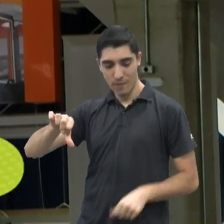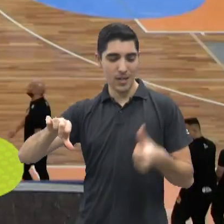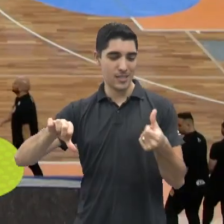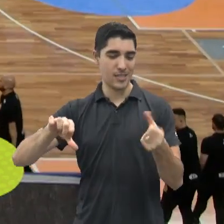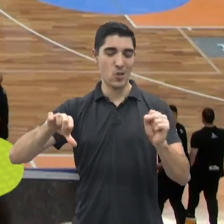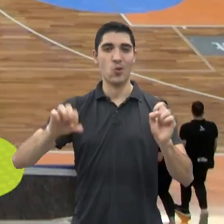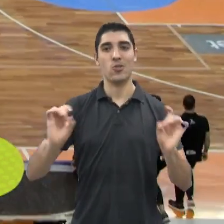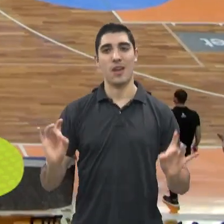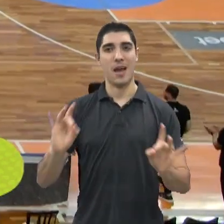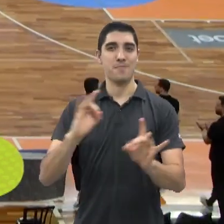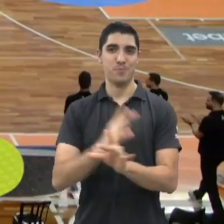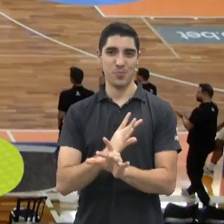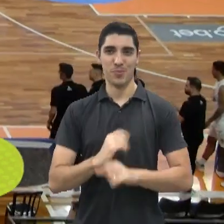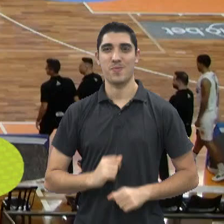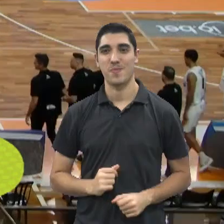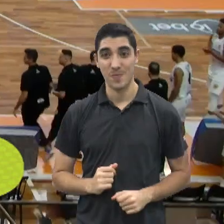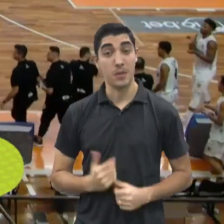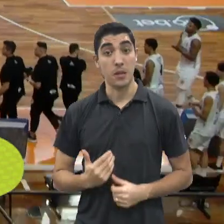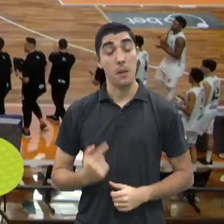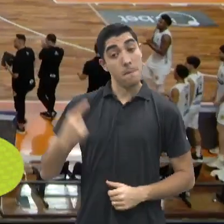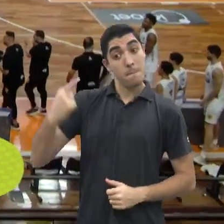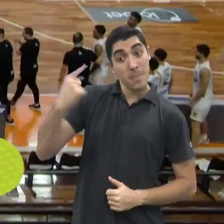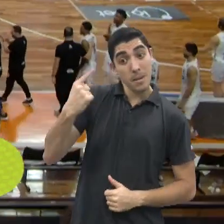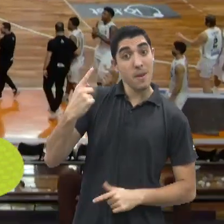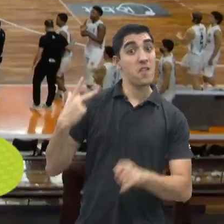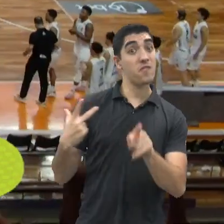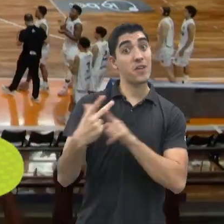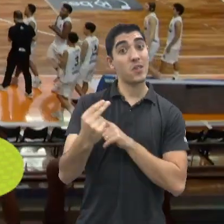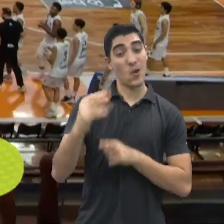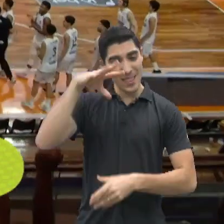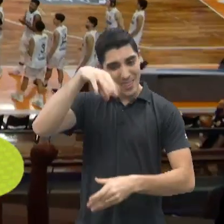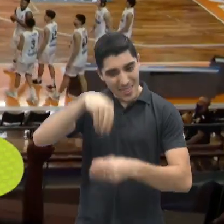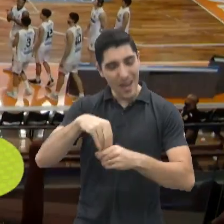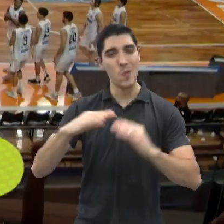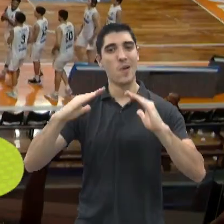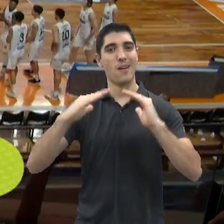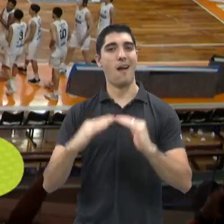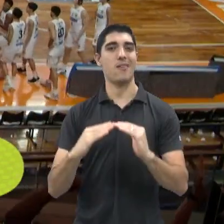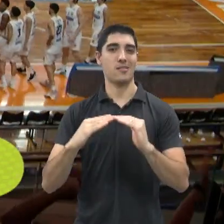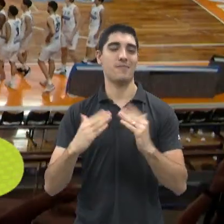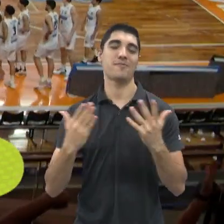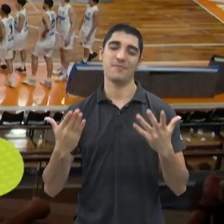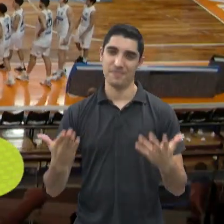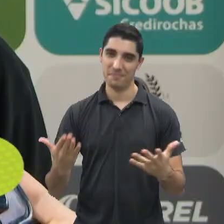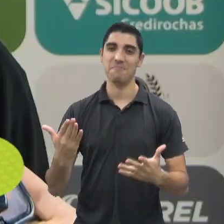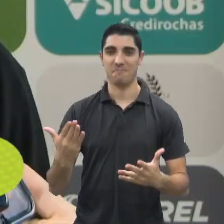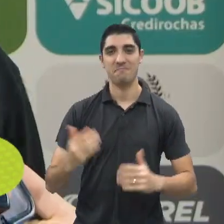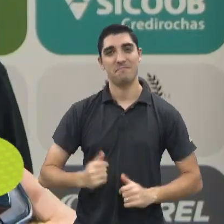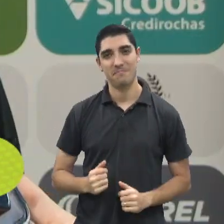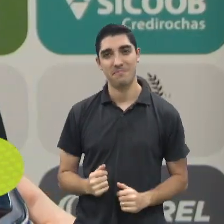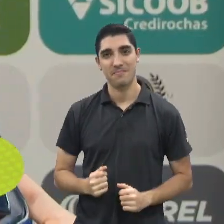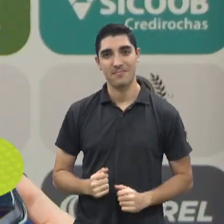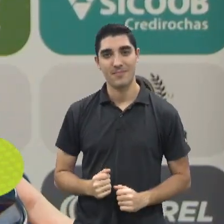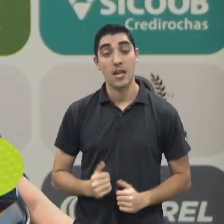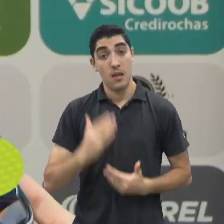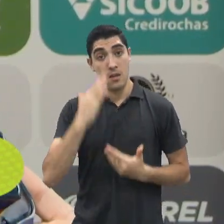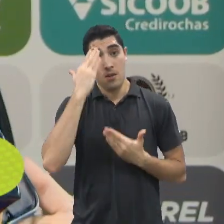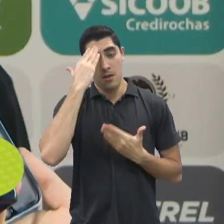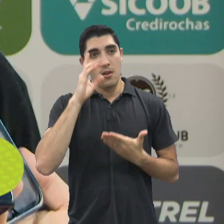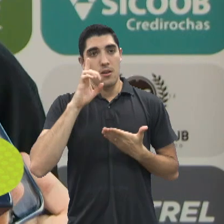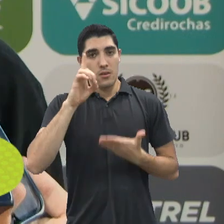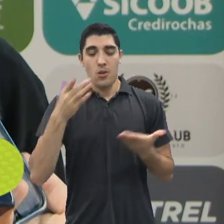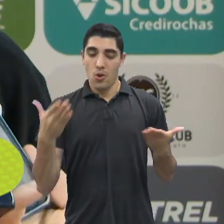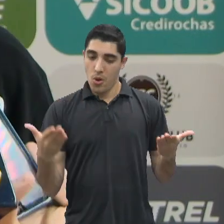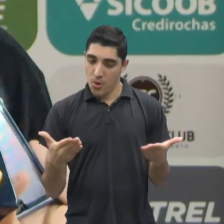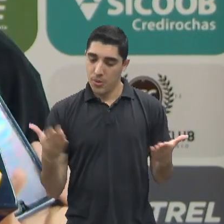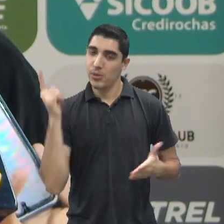79-68. E primeira vitória do São José atuando dentro de casa no NBB. Graças a Deus o ataque hoje fluiu melhor, a